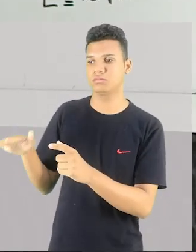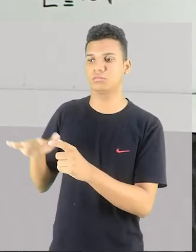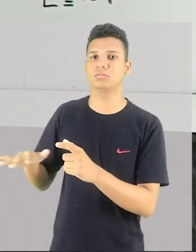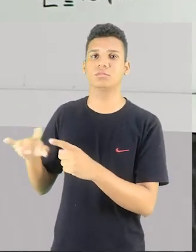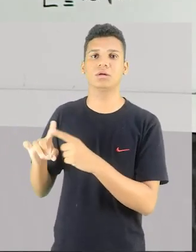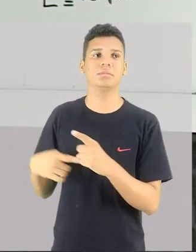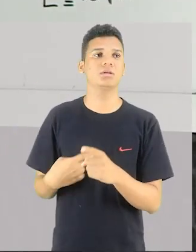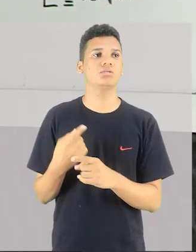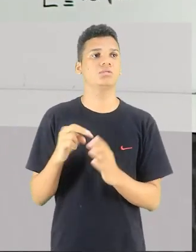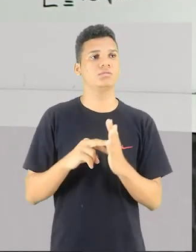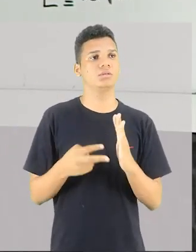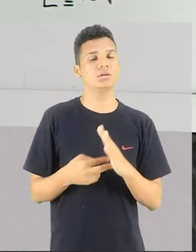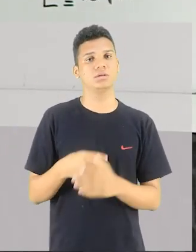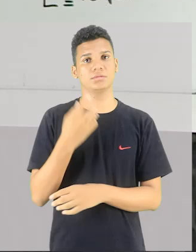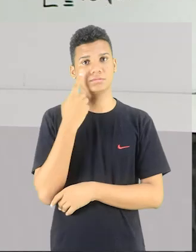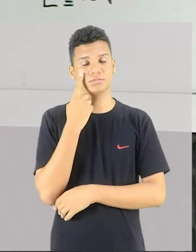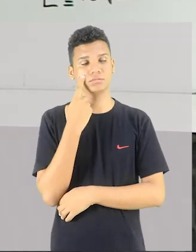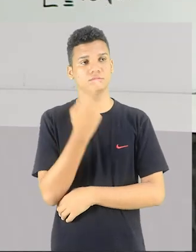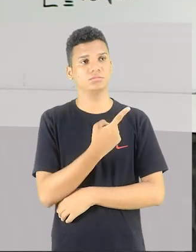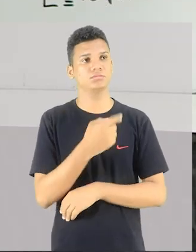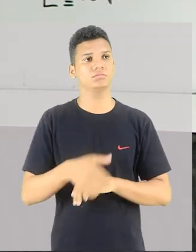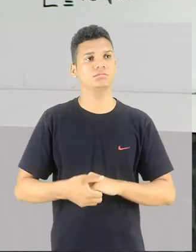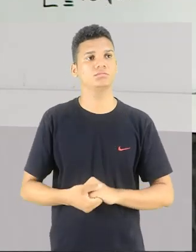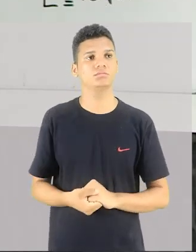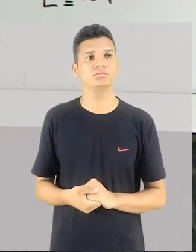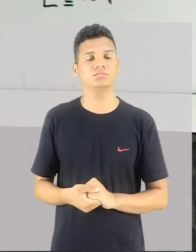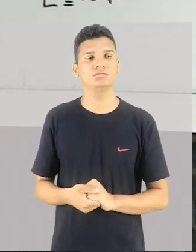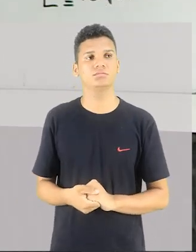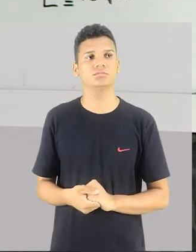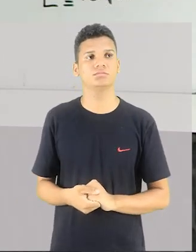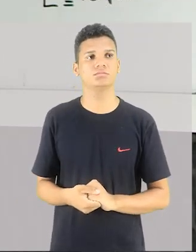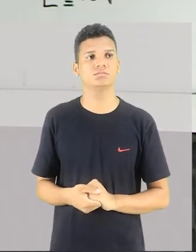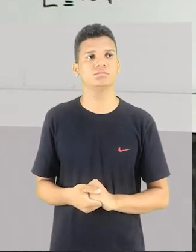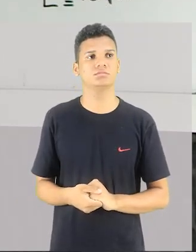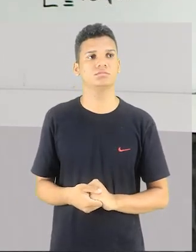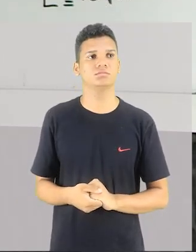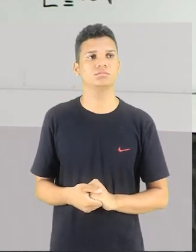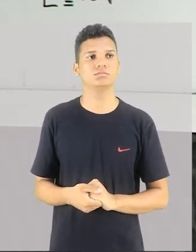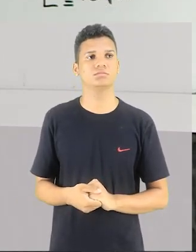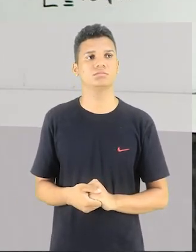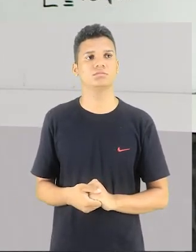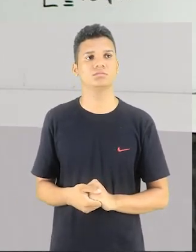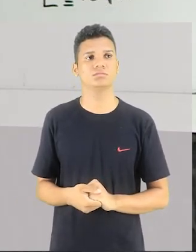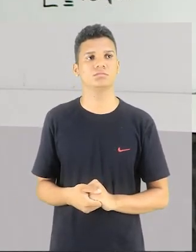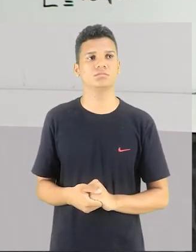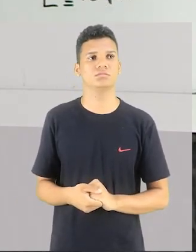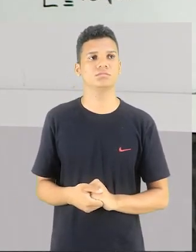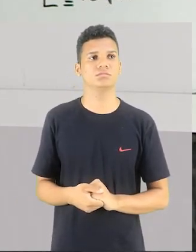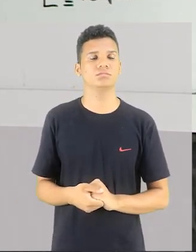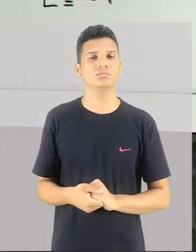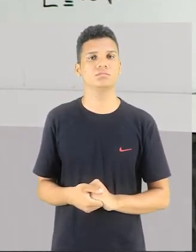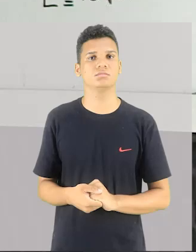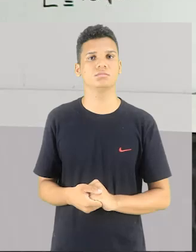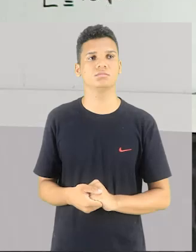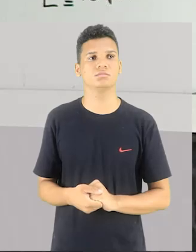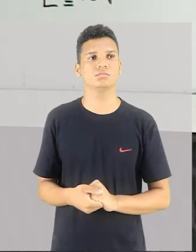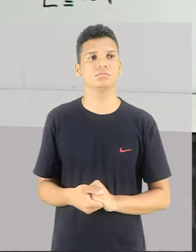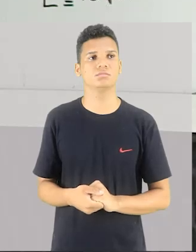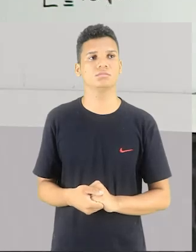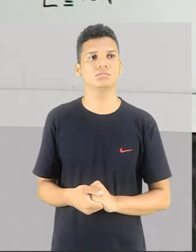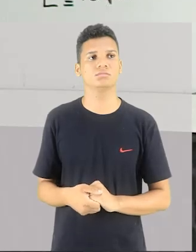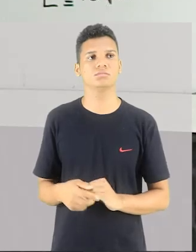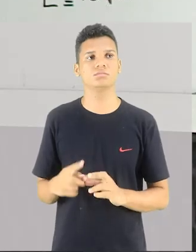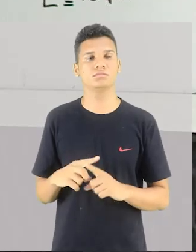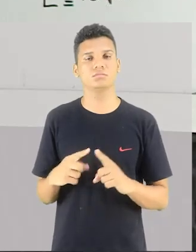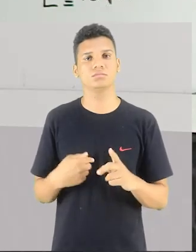circular é pi rão quadr os rzinho quadrado raio do Círculo